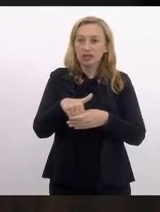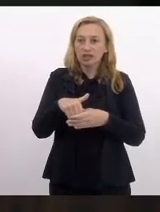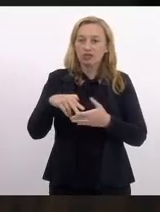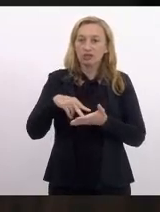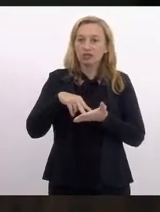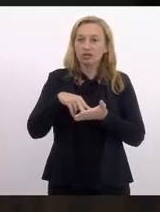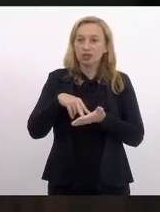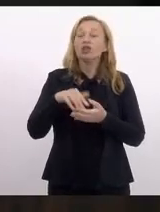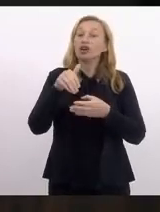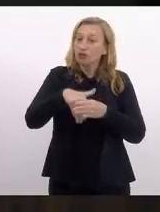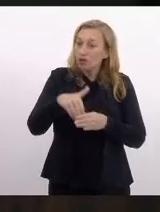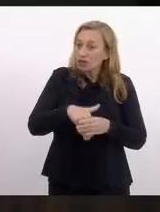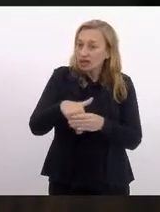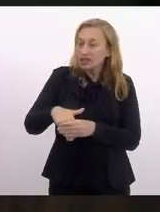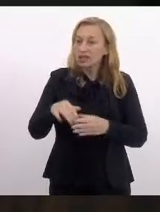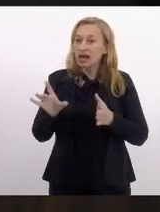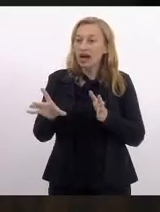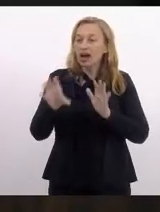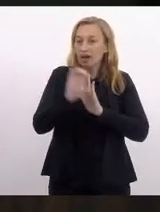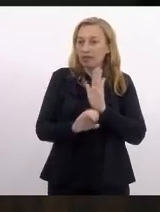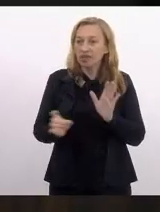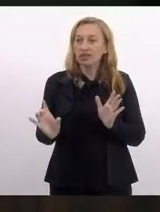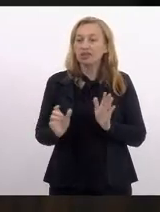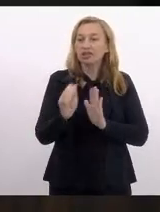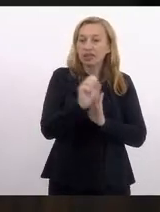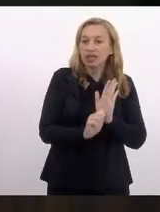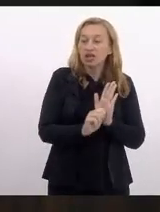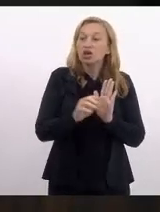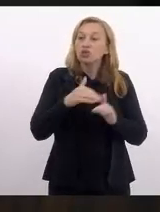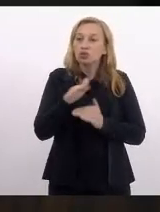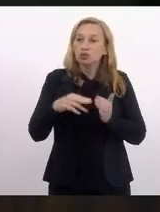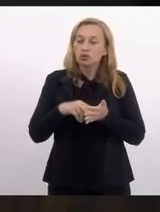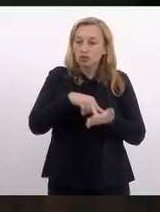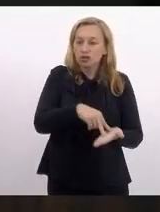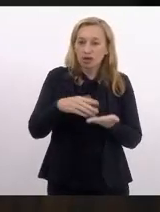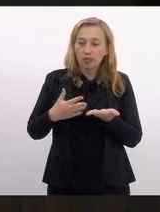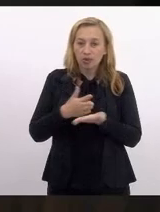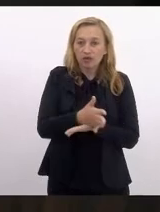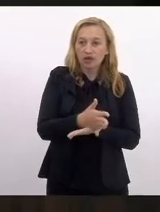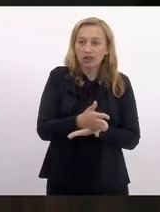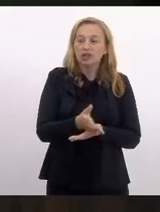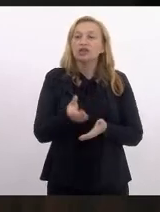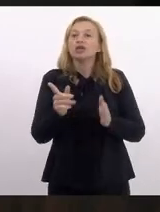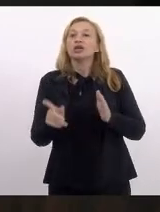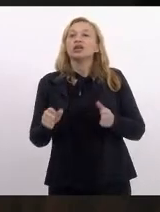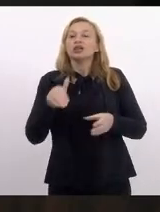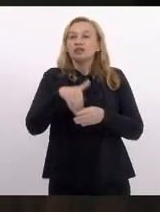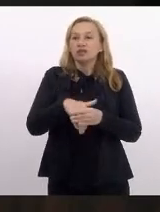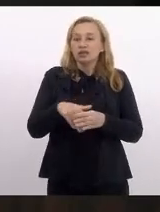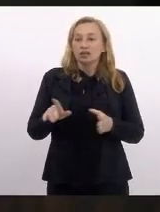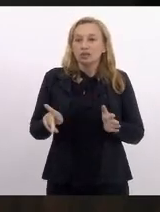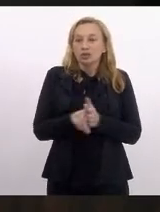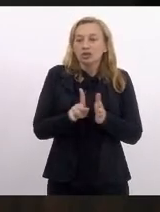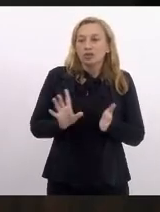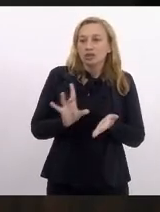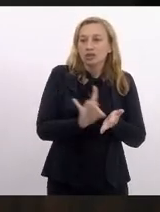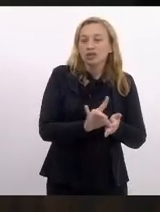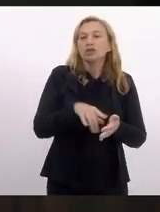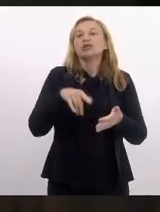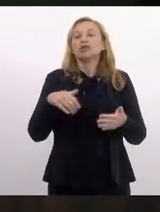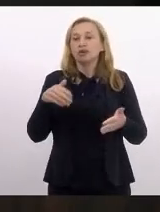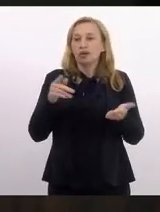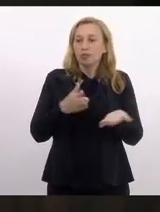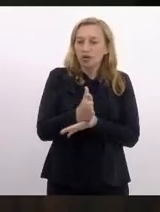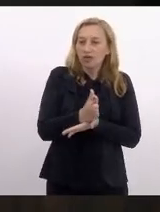em votação a emenda de redação sobre que aprova o pé na descrição aprovada em votação projeta as imendado seus que